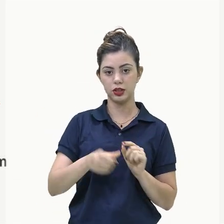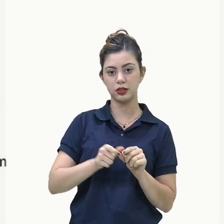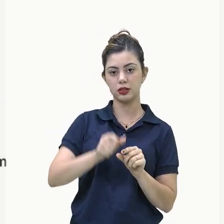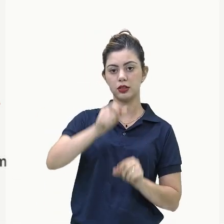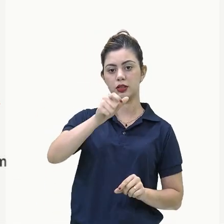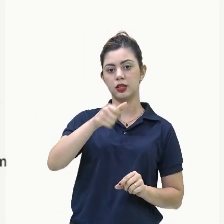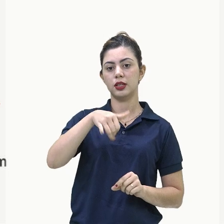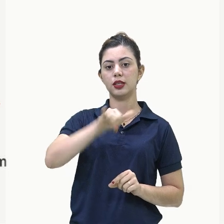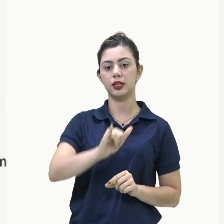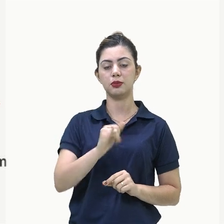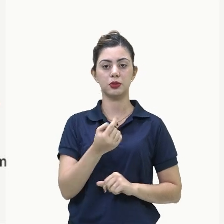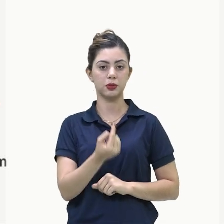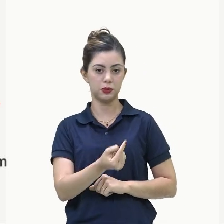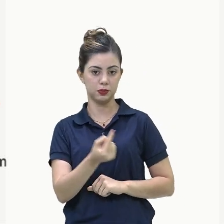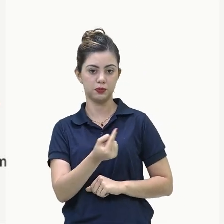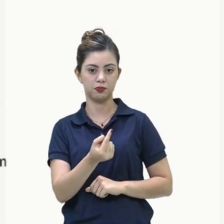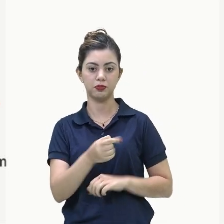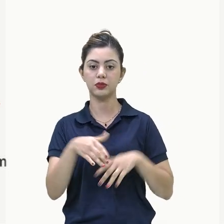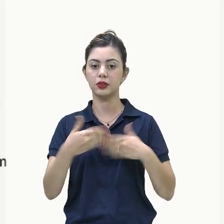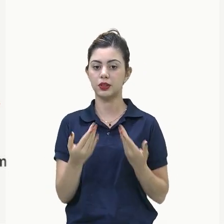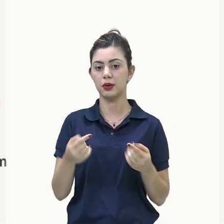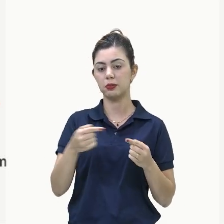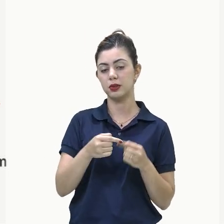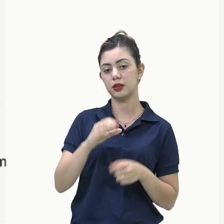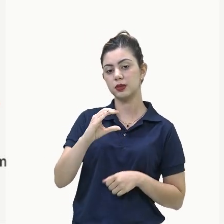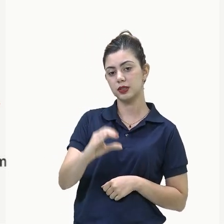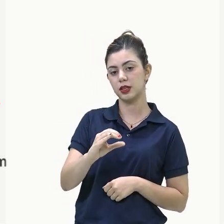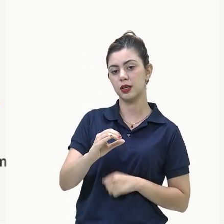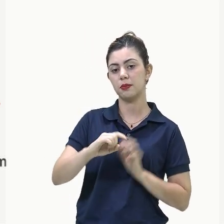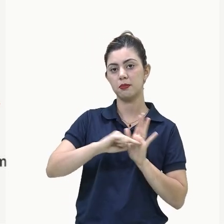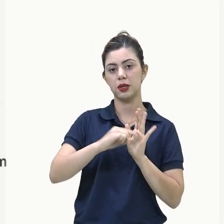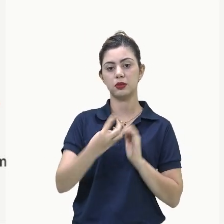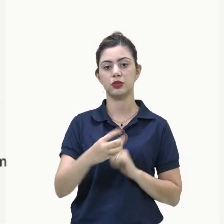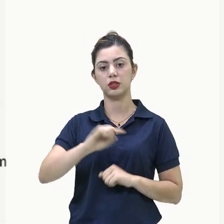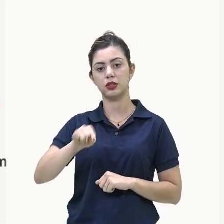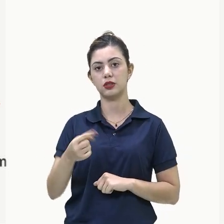1 positivo. Então, esse aqui é o par ordenado, por exemplo, do